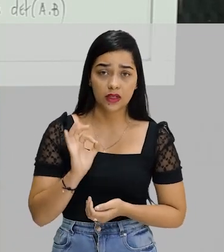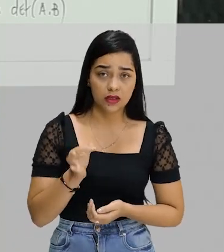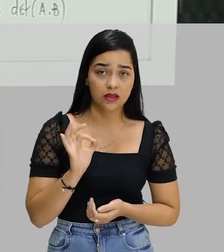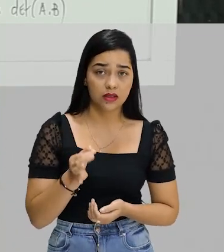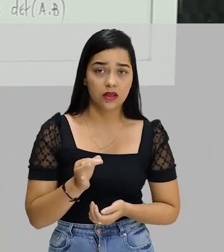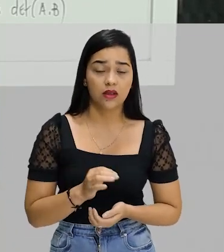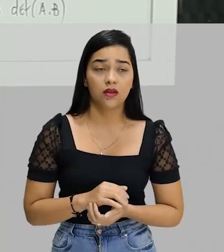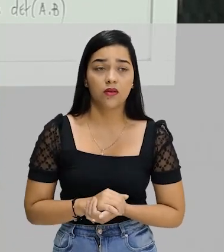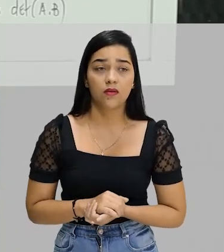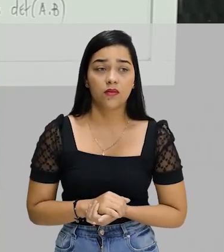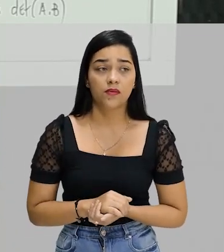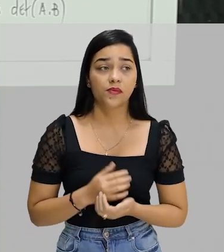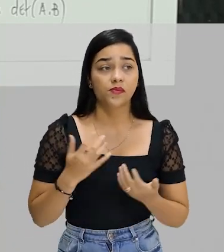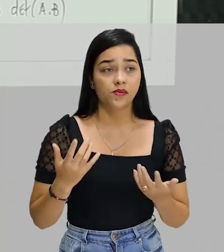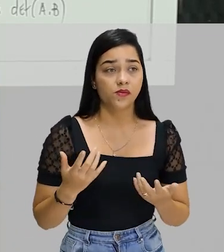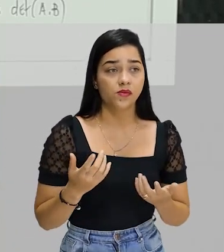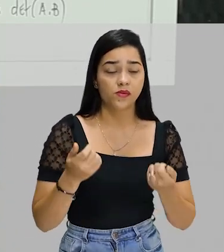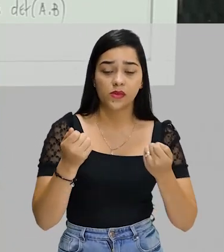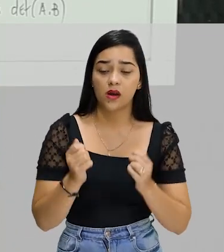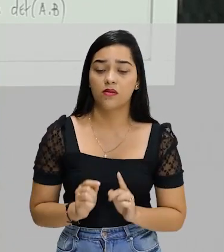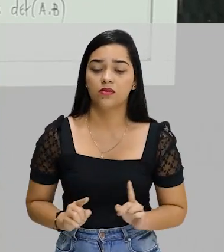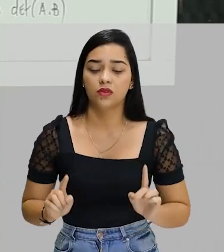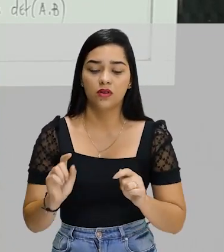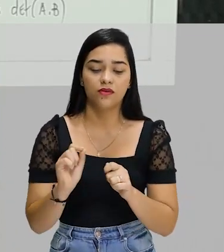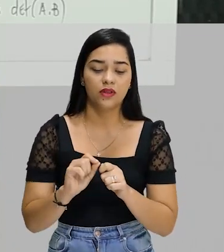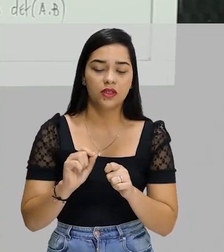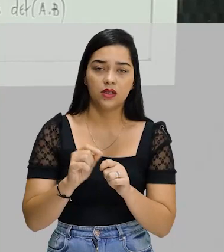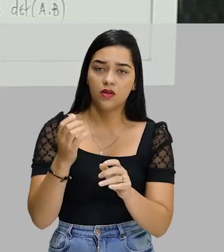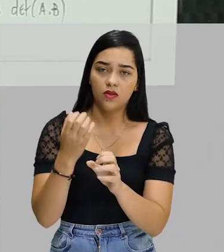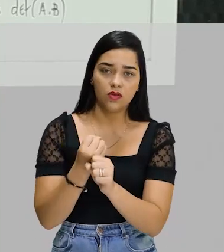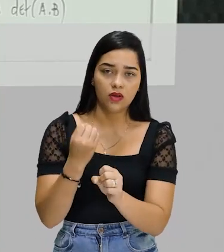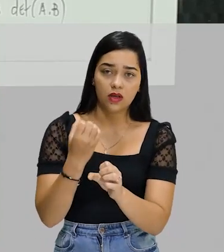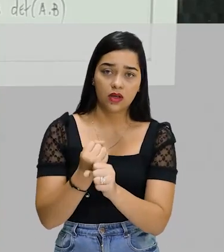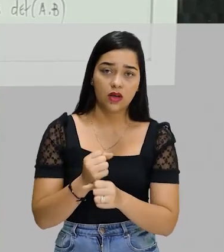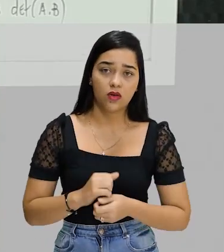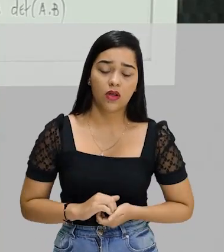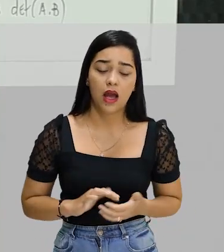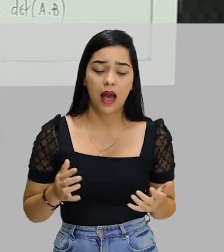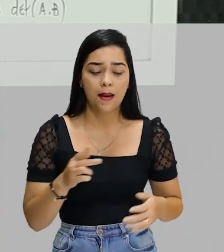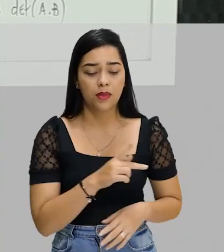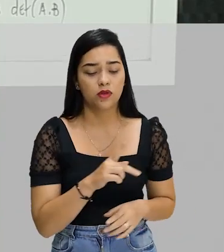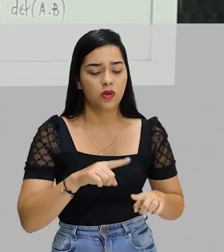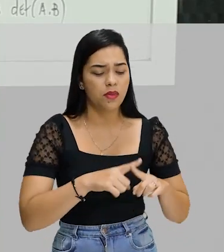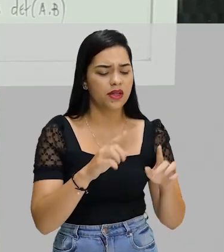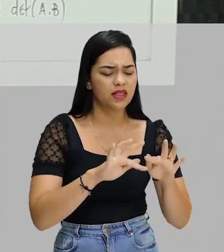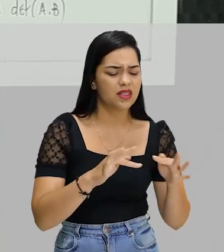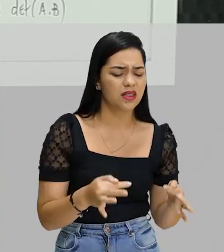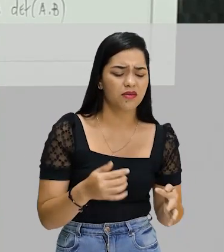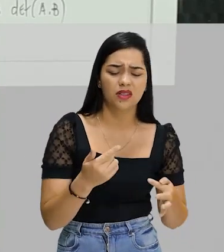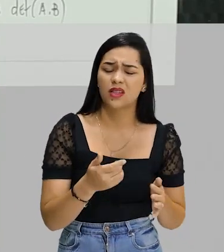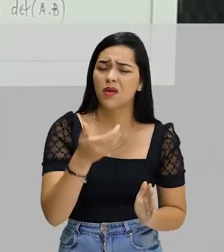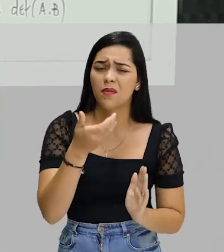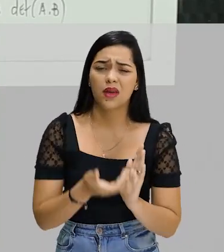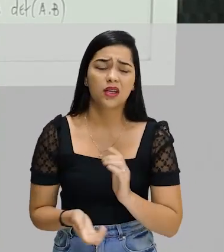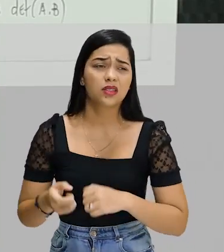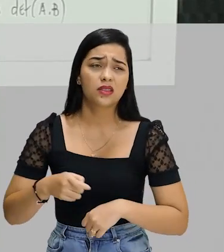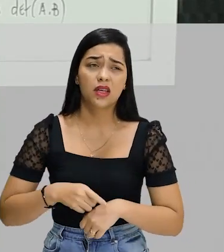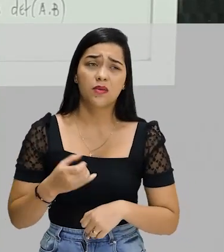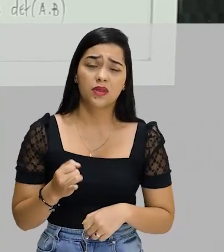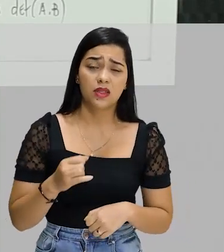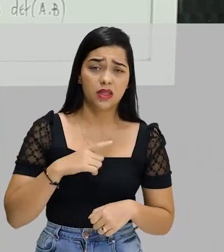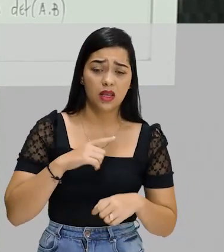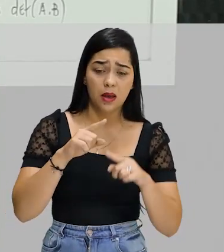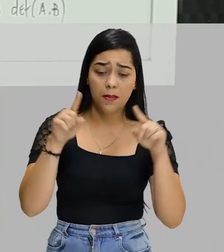Certo? Então, não preciso fazer cálculo. Ah, professor, mas o cálculo é simples. Mas você não perde tempo. Se fosse